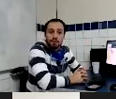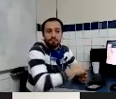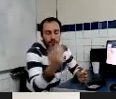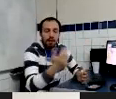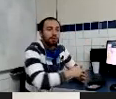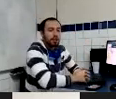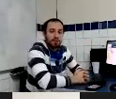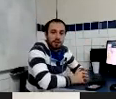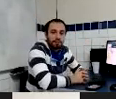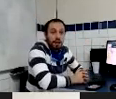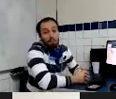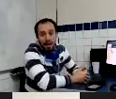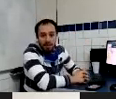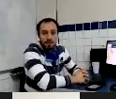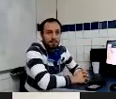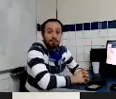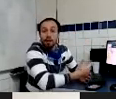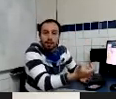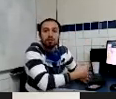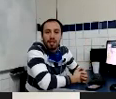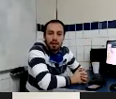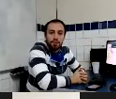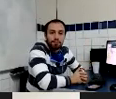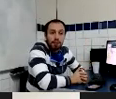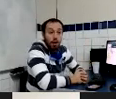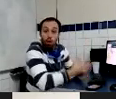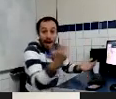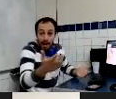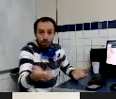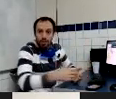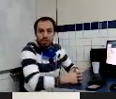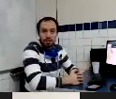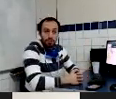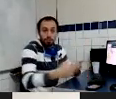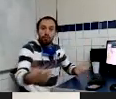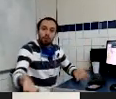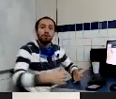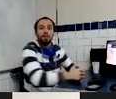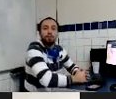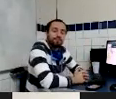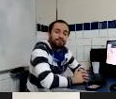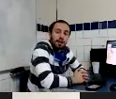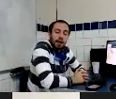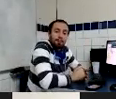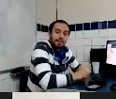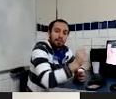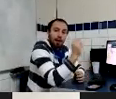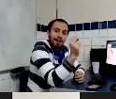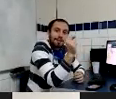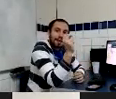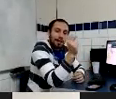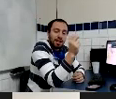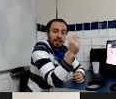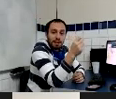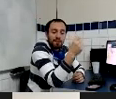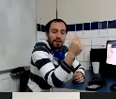Londres, rio Tamizam, Paris, rio Sena, Cairo, no Egito, rio Nilo. Percebam,